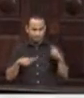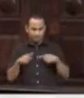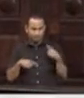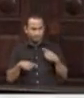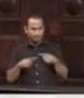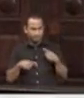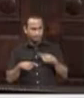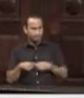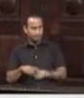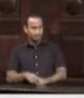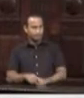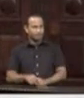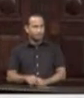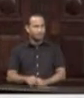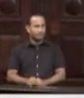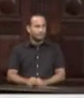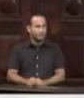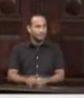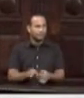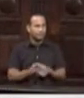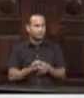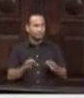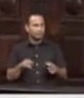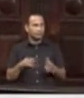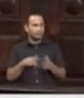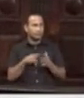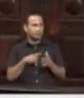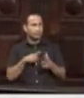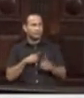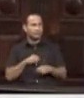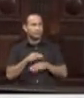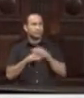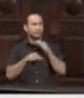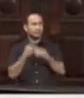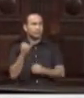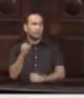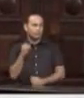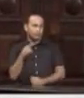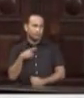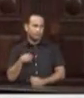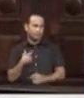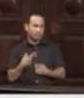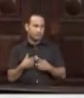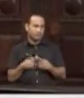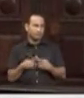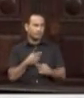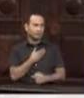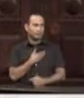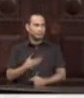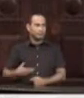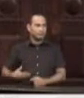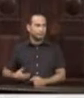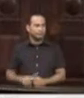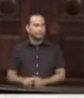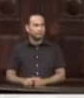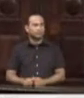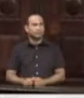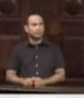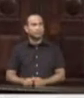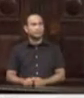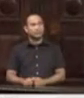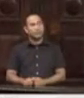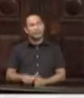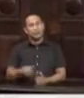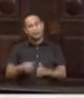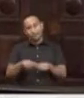privatização, isenção fiscal e aumento de imposto e demissão de funcionalismo público. Infelizmente, esse